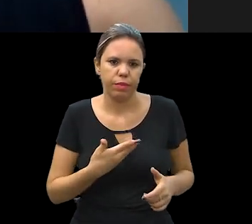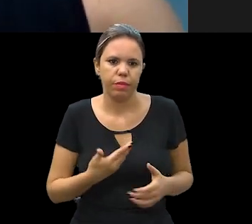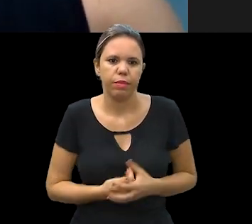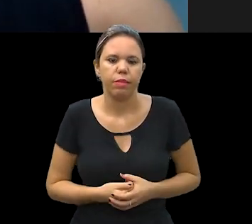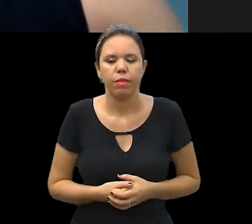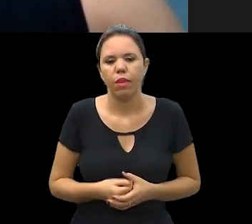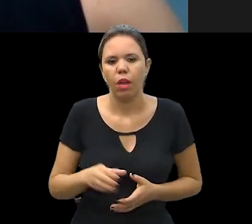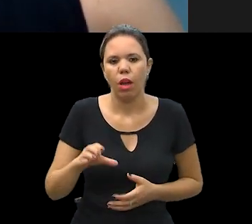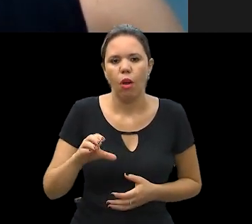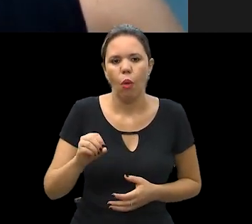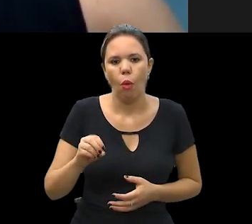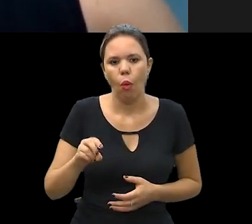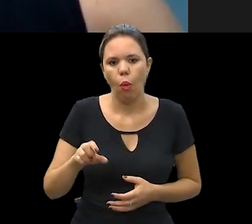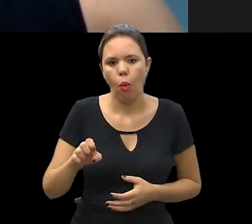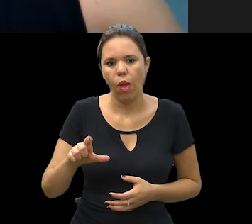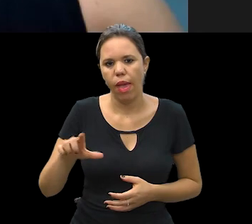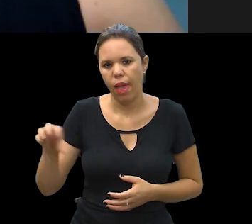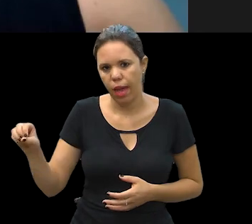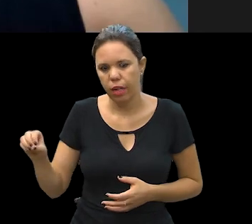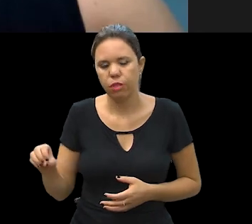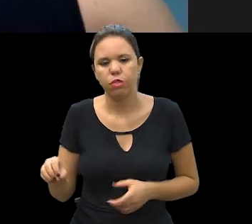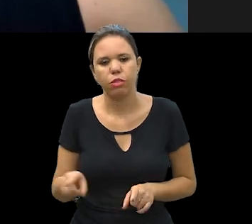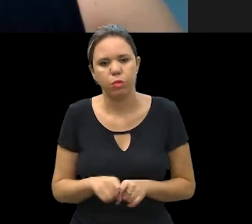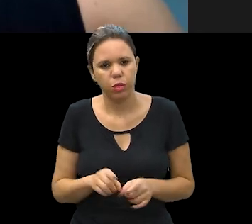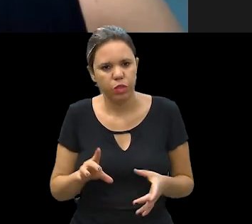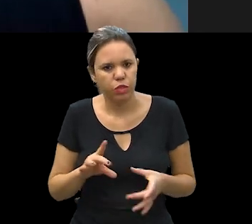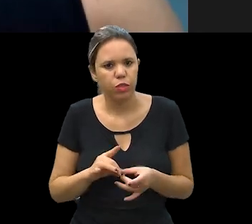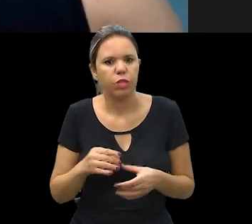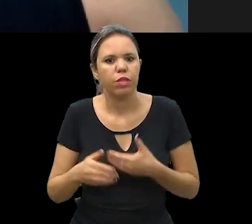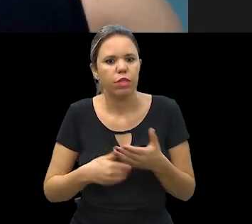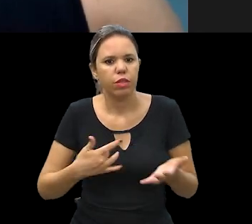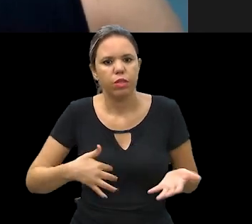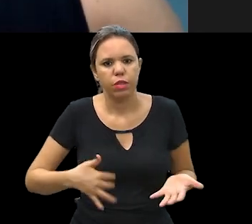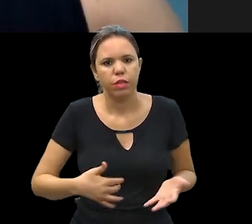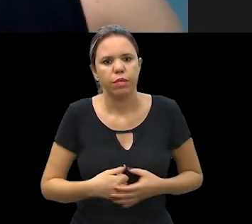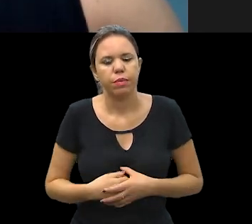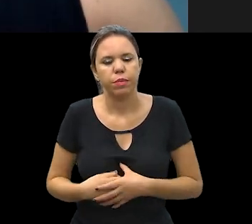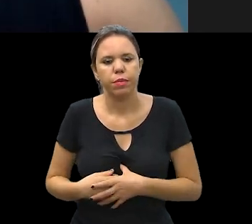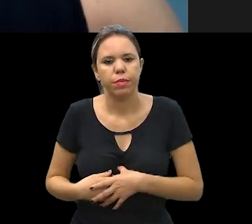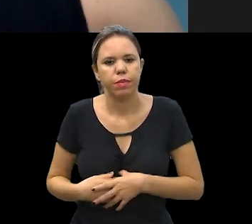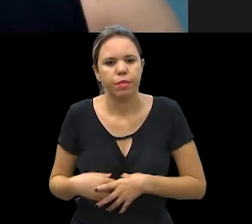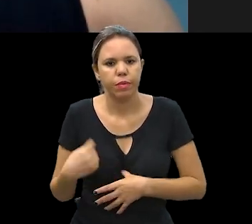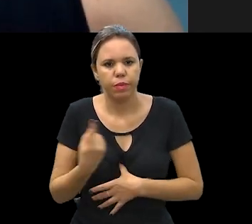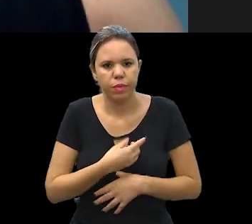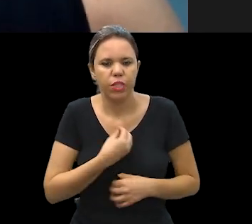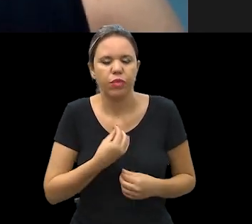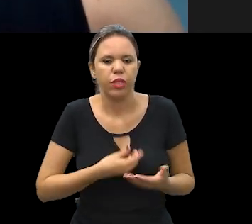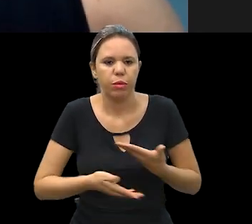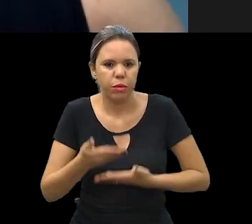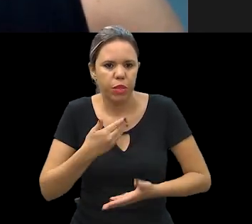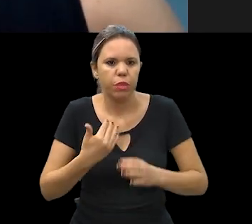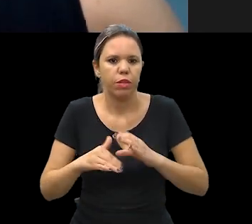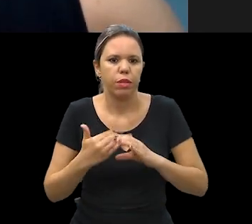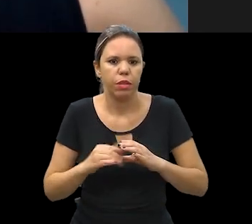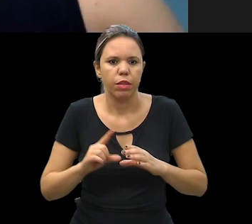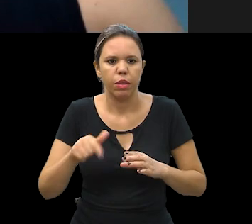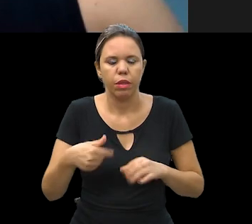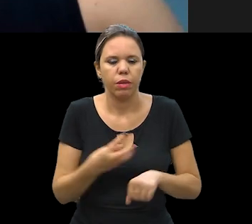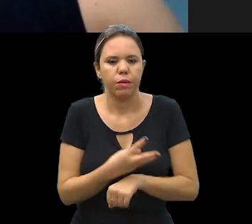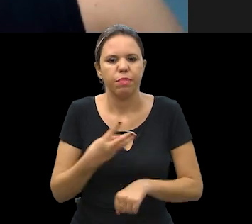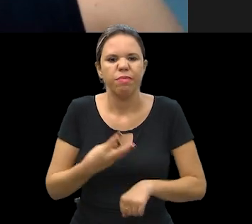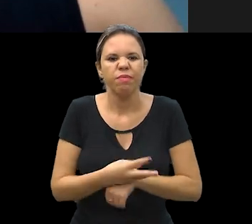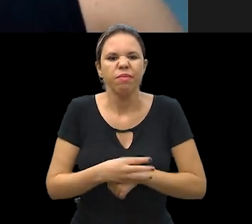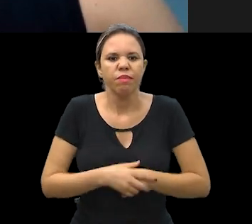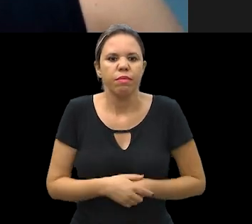muito amigo do Coelho, principalmente, que é o guitarrista, né? Afinidade guitarrística. Então a gente vivia trocando mensagens depois